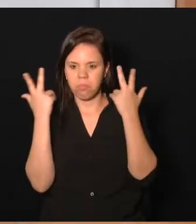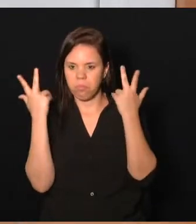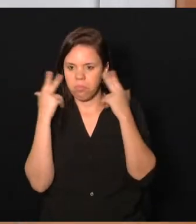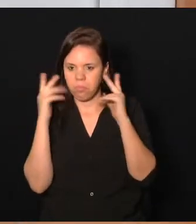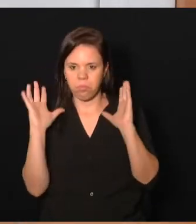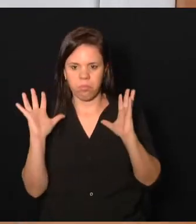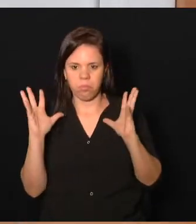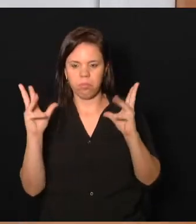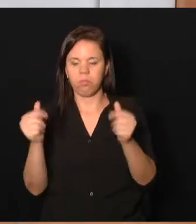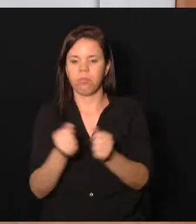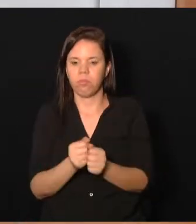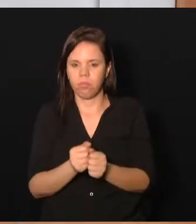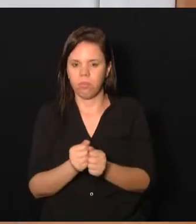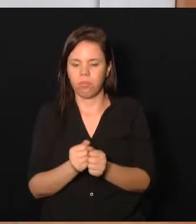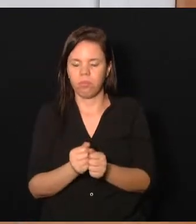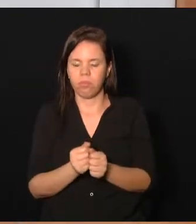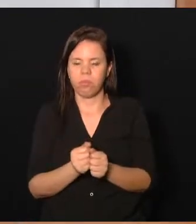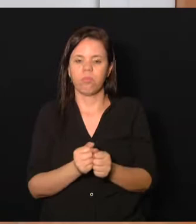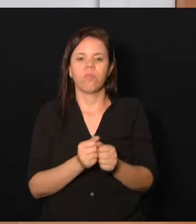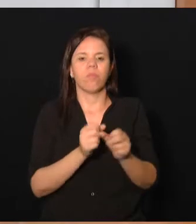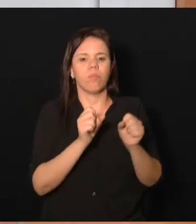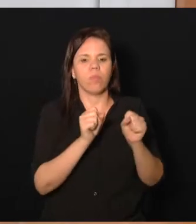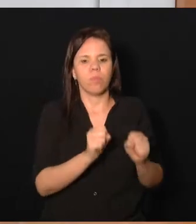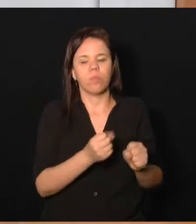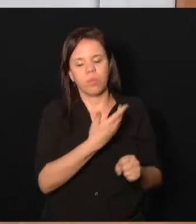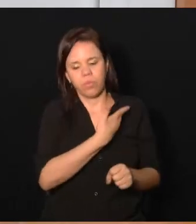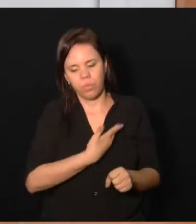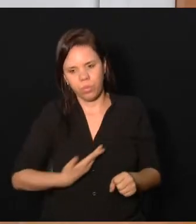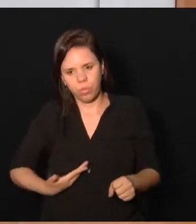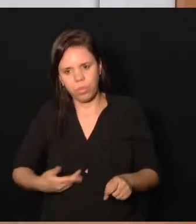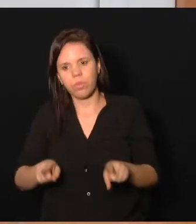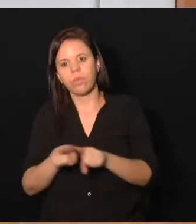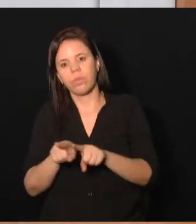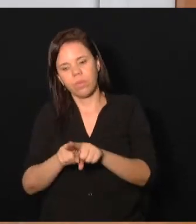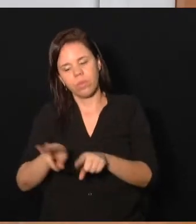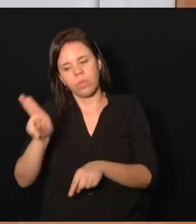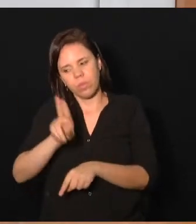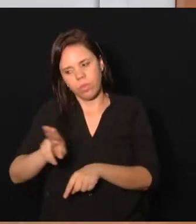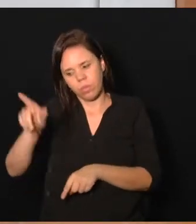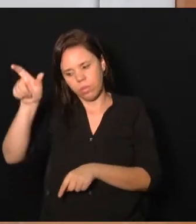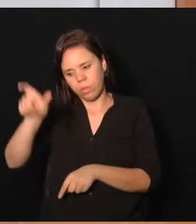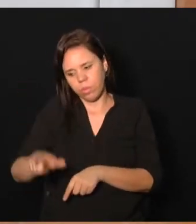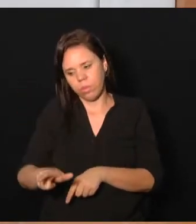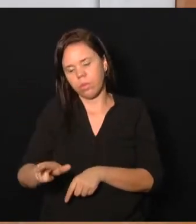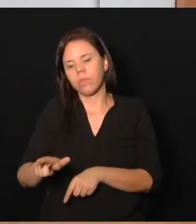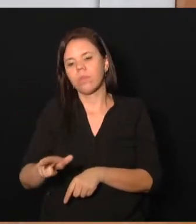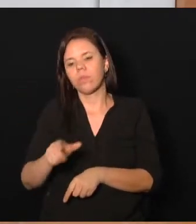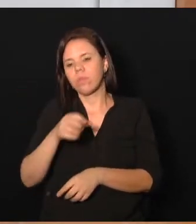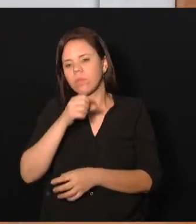nos relacionamos tanto com o poder público, com os usuários, que são os idosos, nos